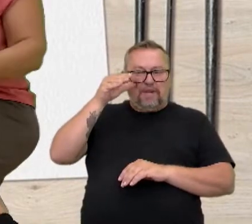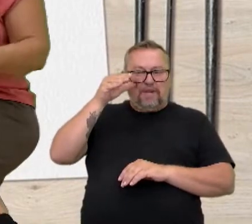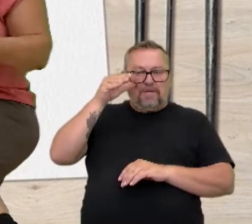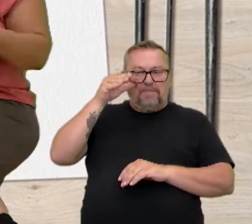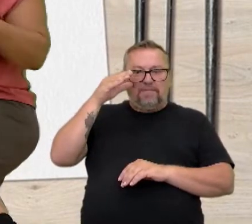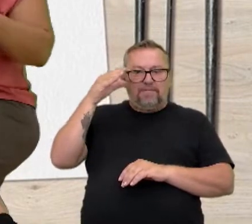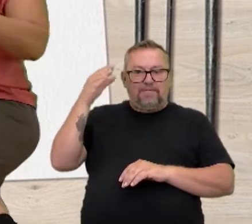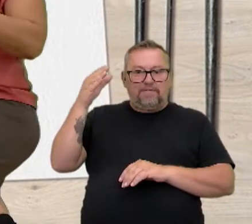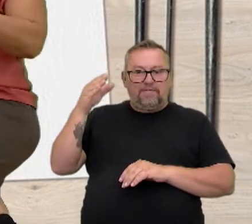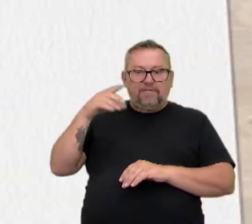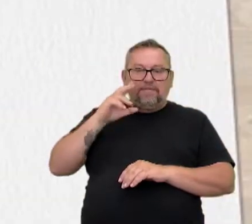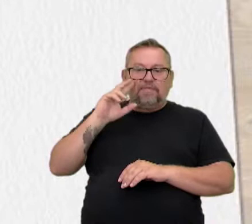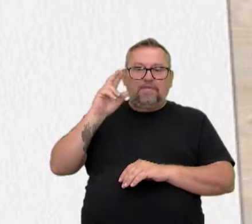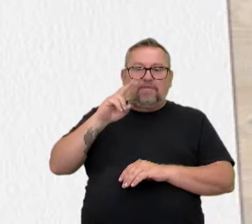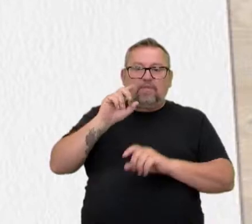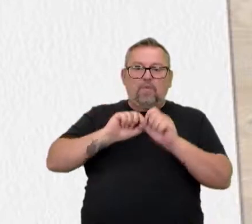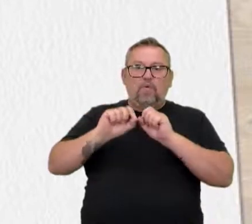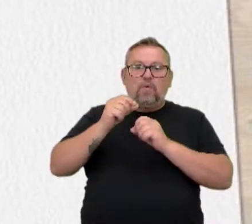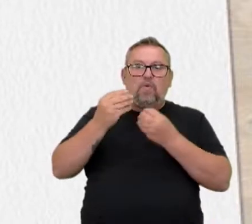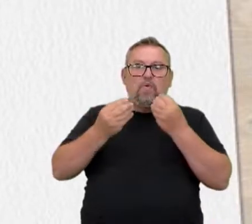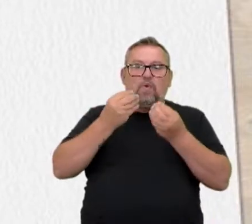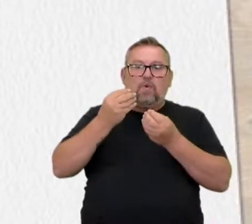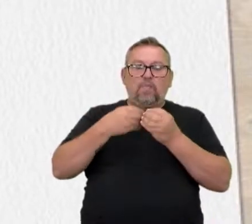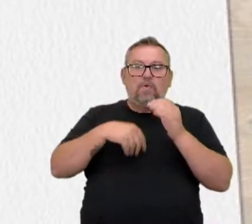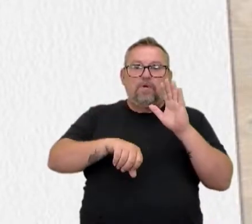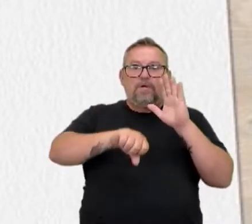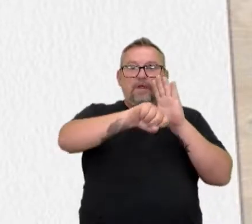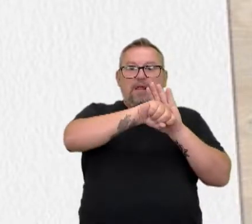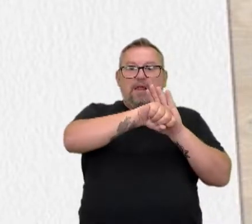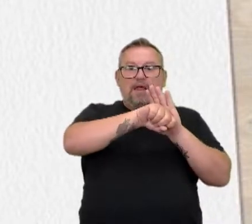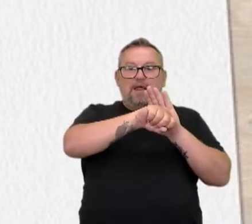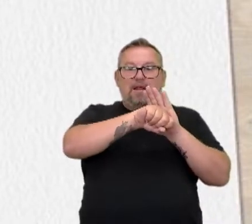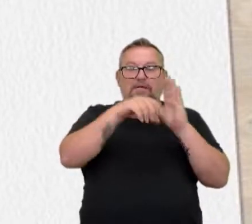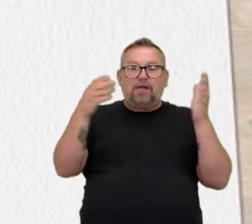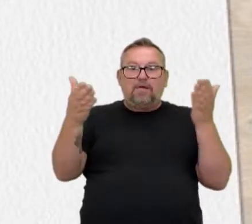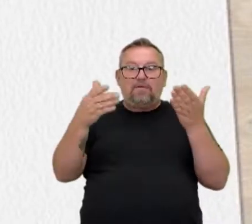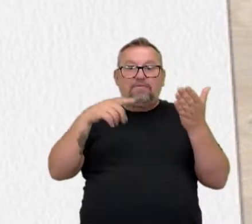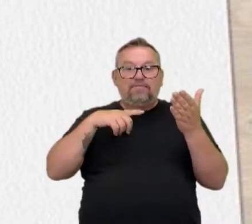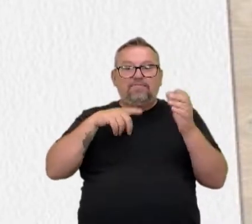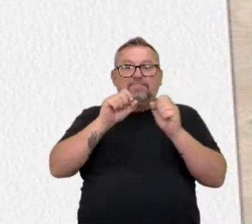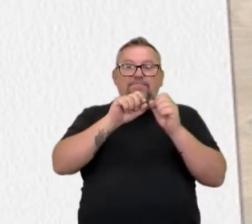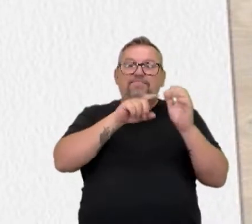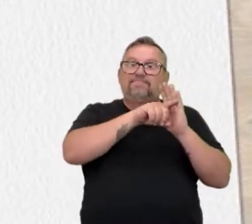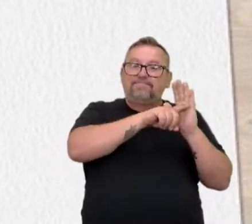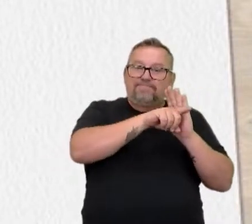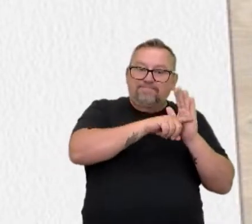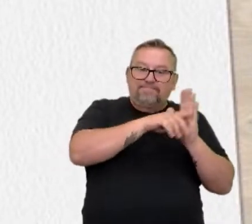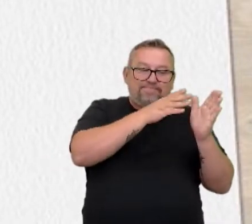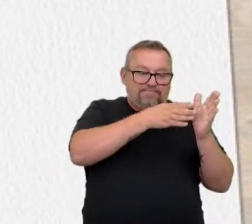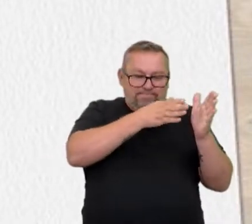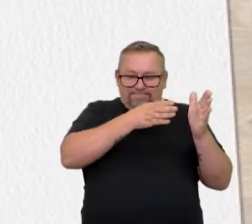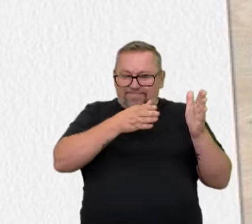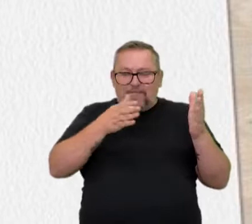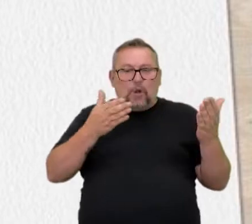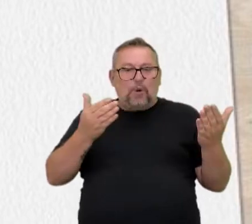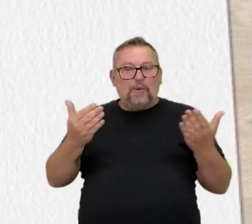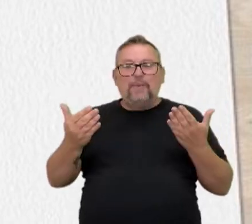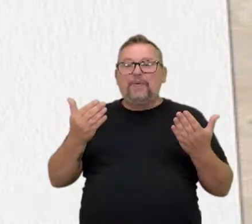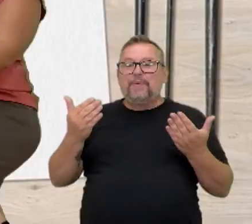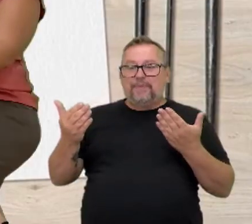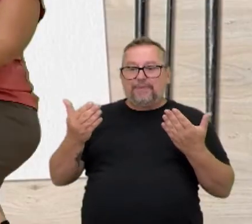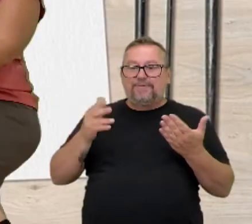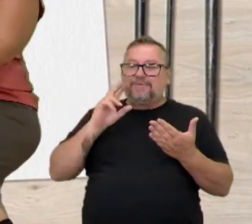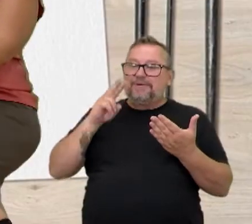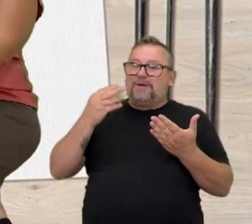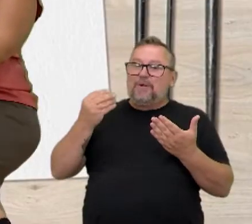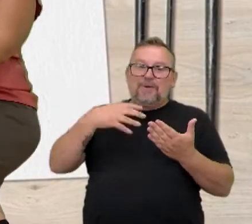arte, acabo ficando curiosa para saber como era o emblema do Atlético Paranaense, como está agora. É uma boa comparação, que você vai colocando uma do lado da outra, né? E vai ver Eu vou essa mandar pra evolução.